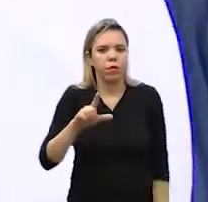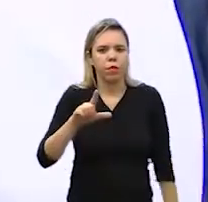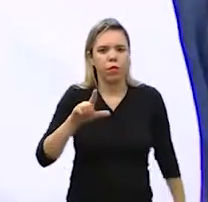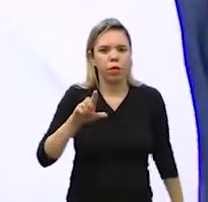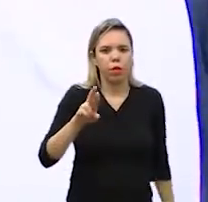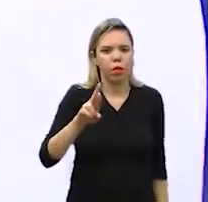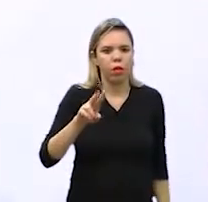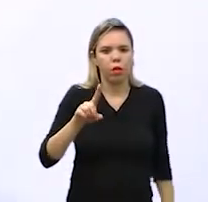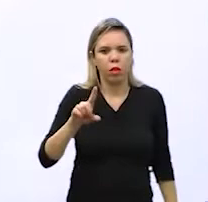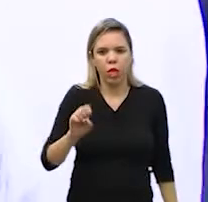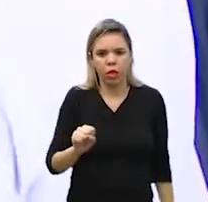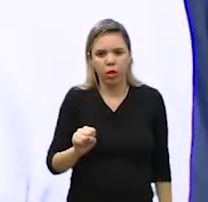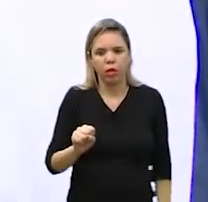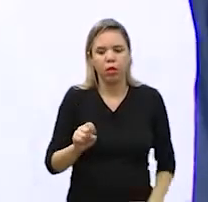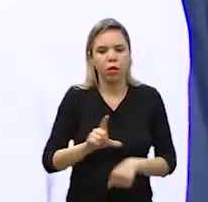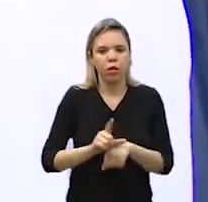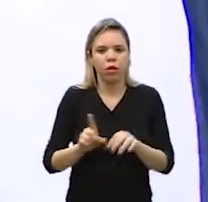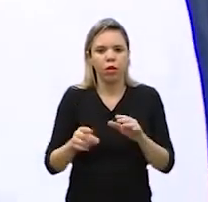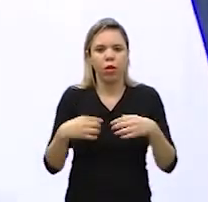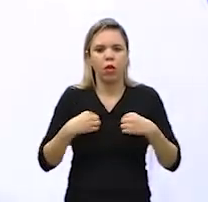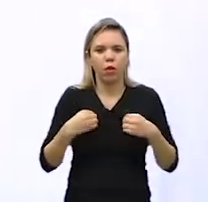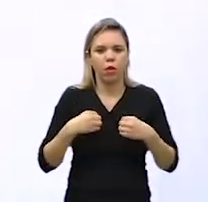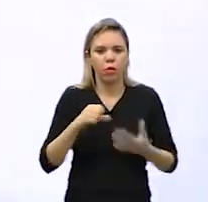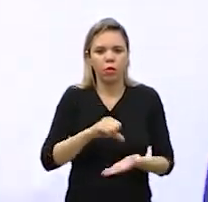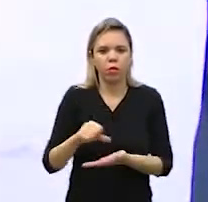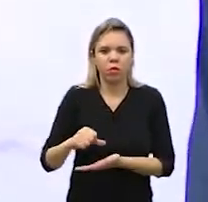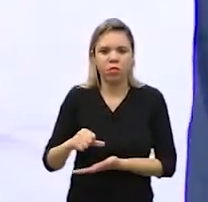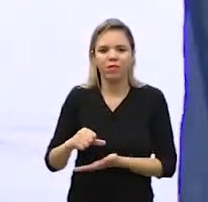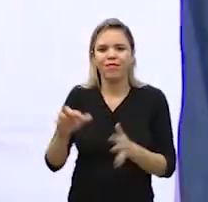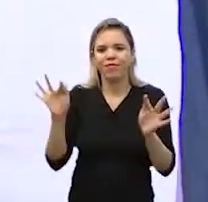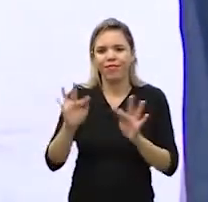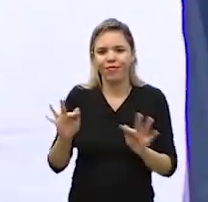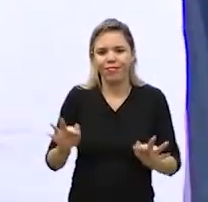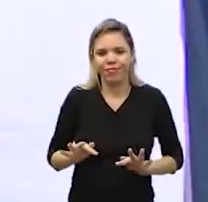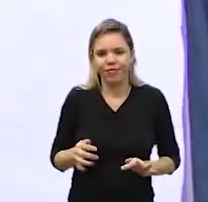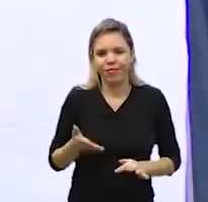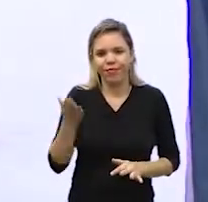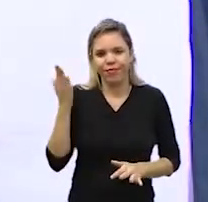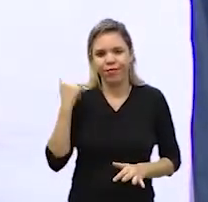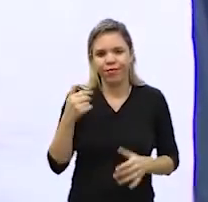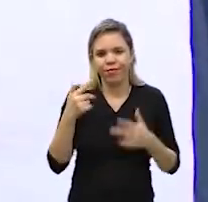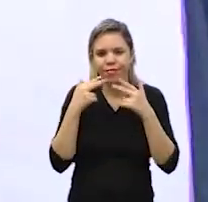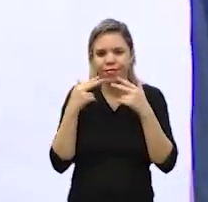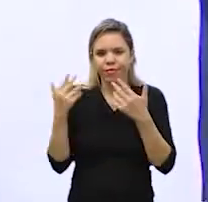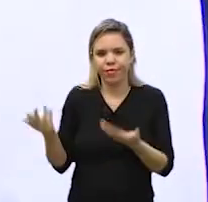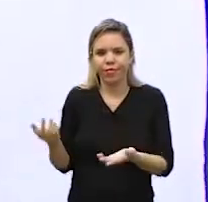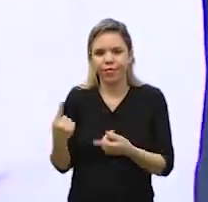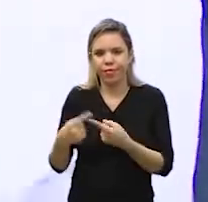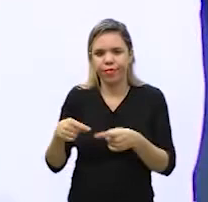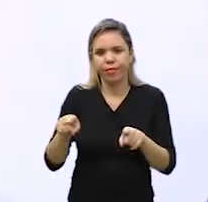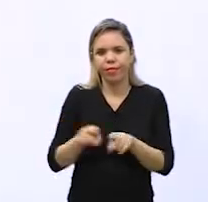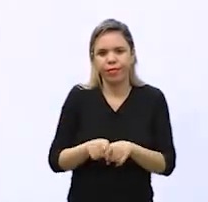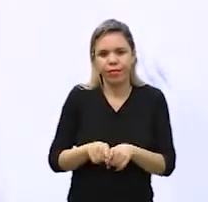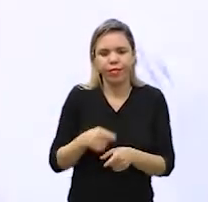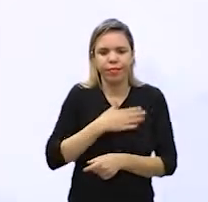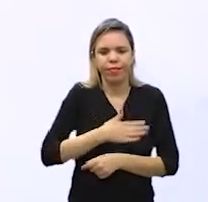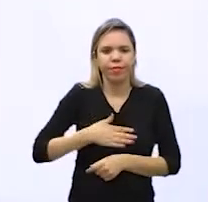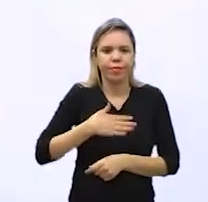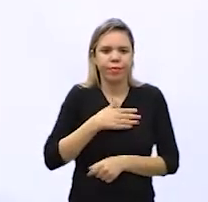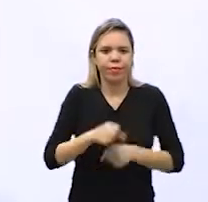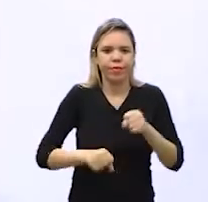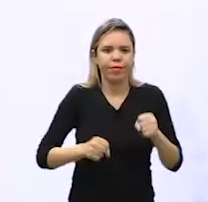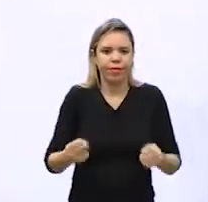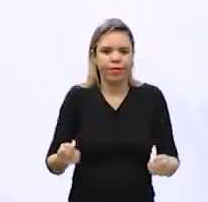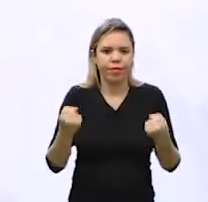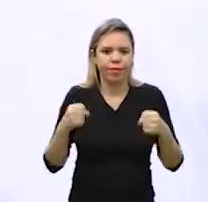a Lurdes é proprietária de uma loja de roupas na região ficou toda feliz quando soube da novidade porque também